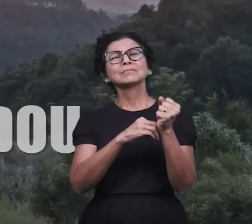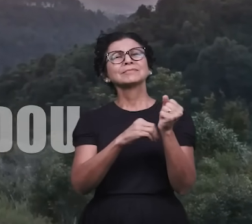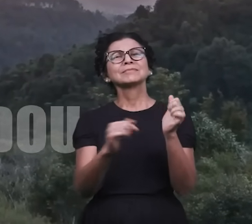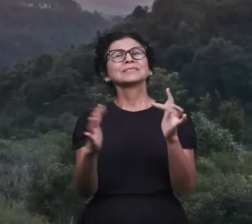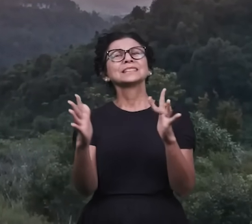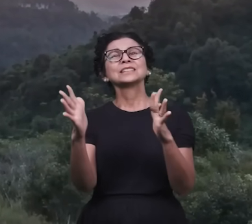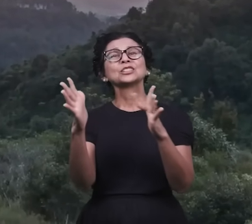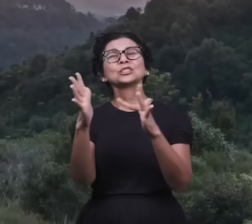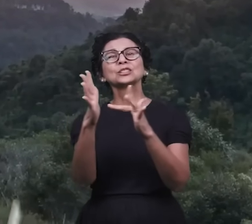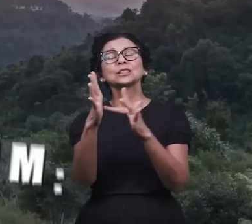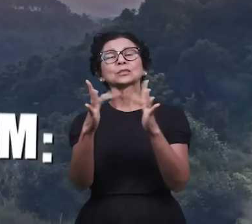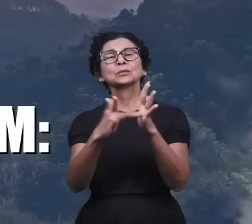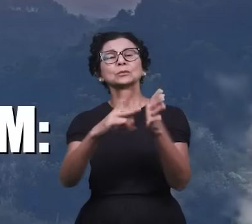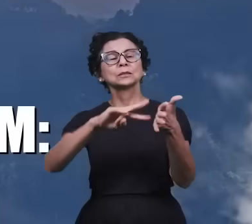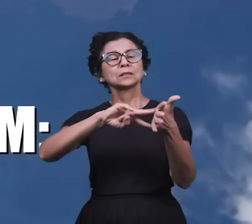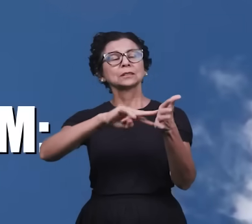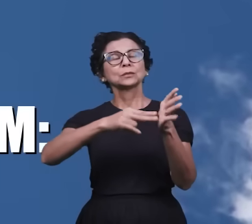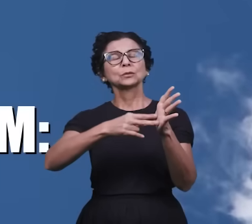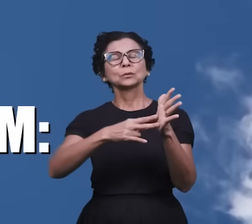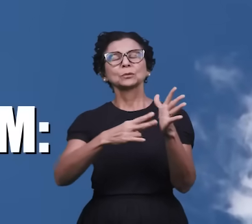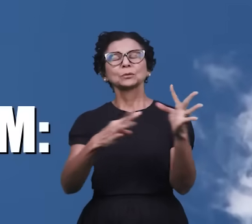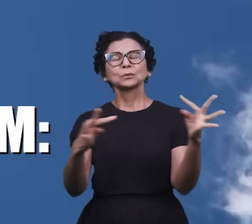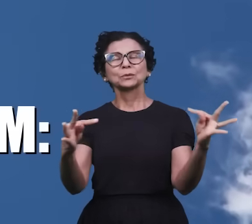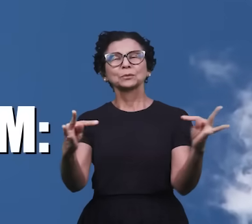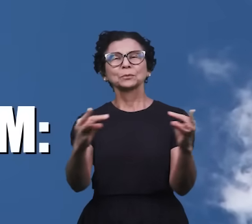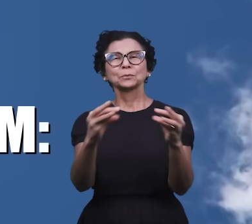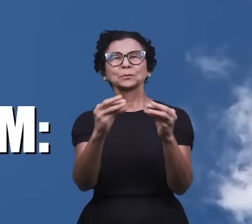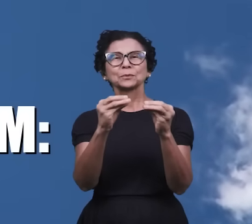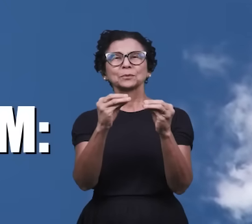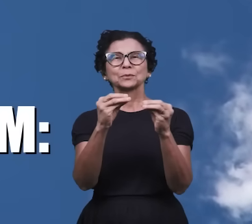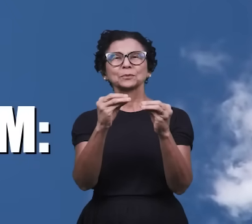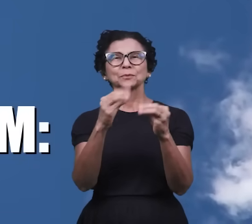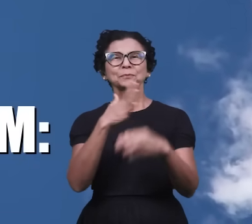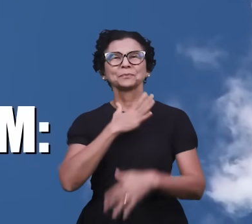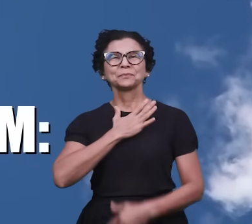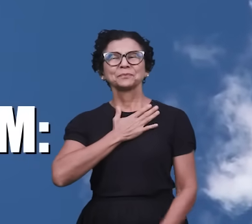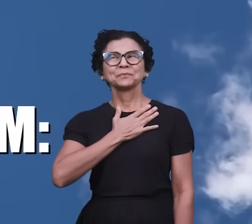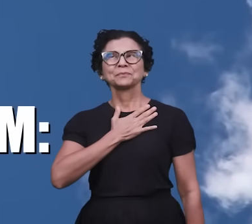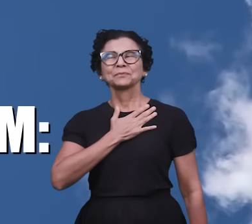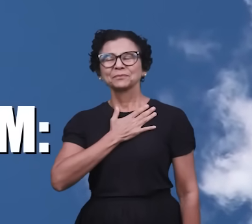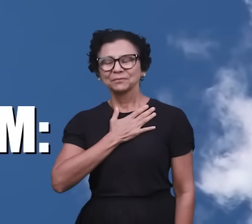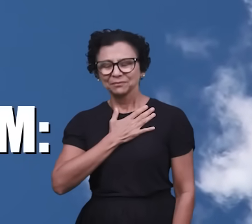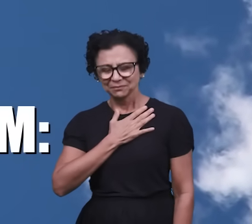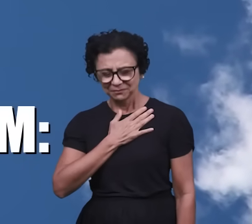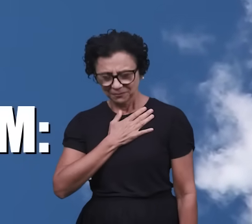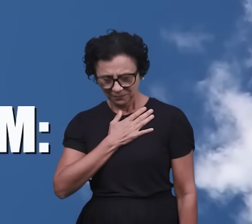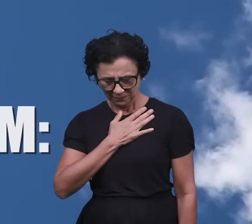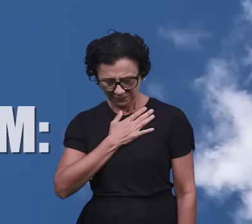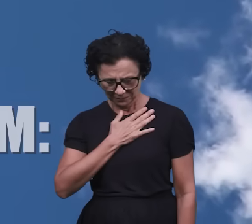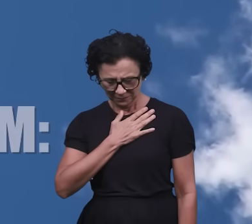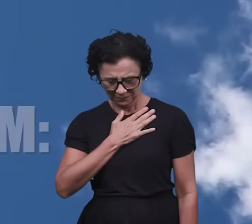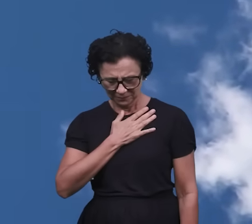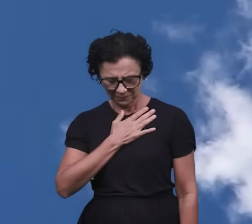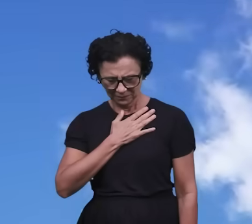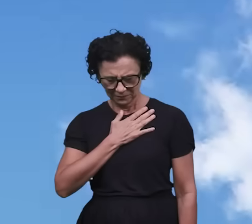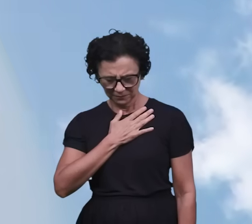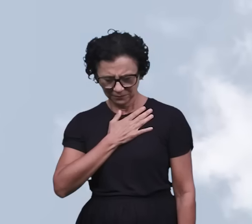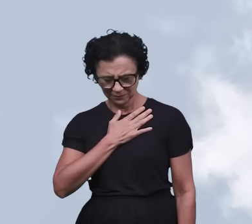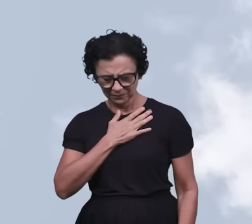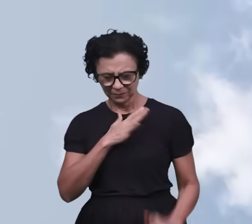mudou. Este mistério é tudo pra mim.